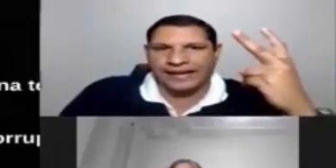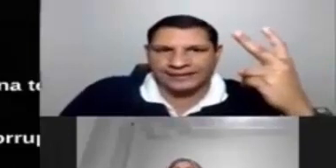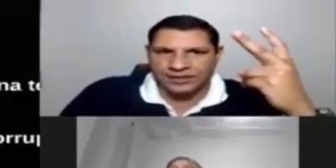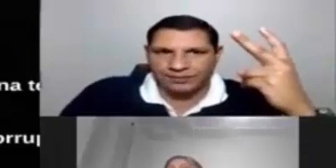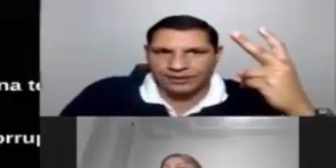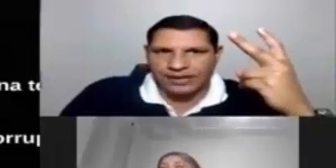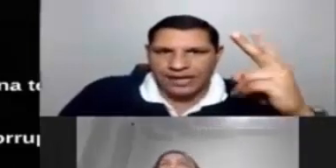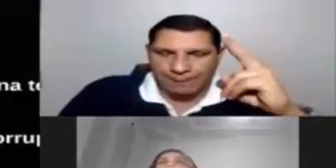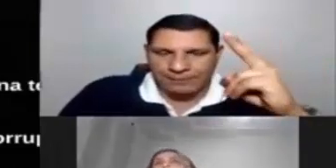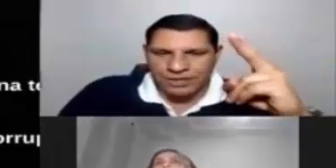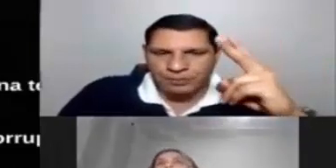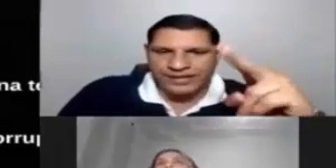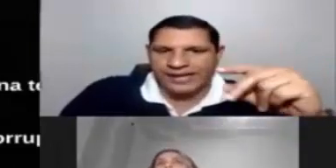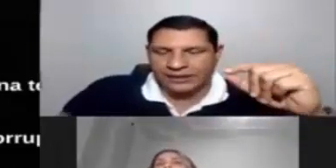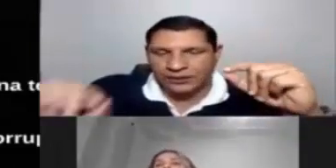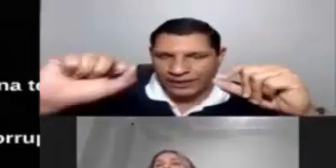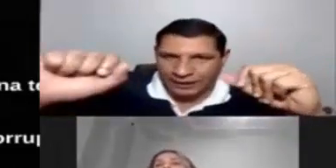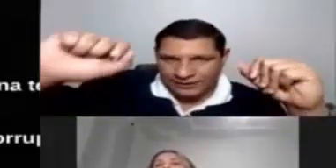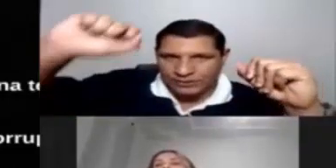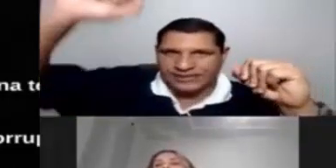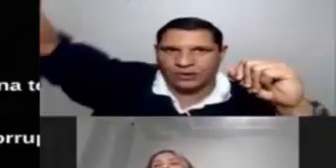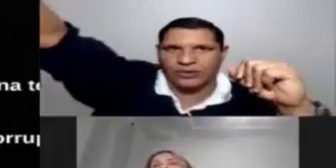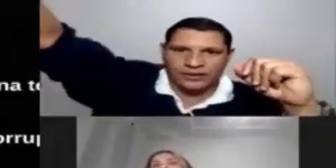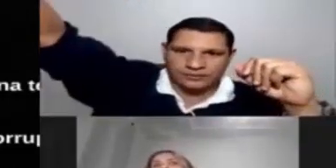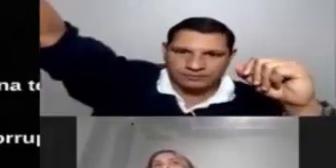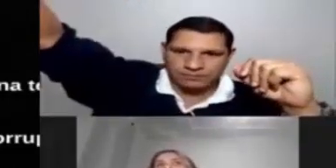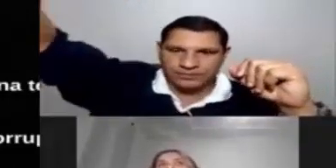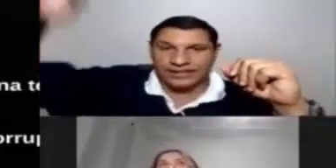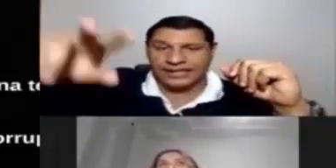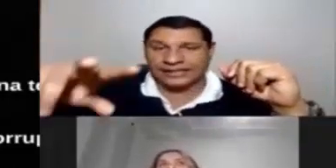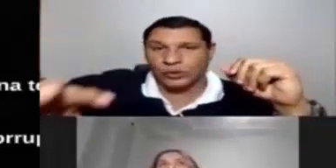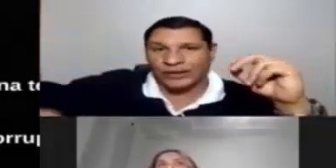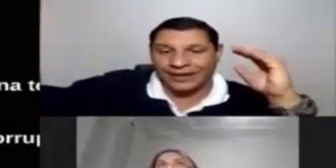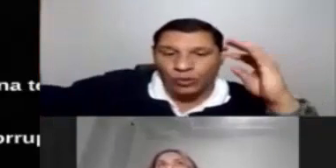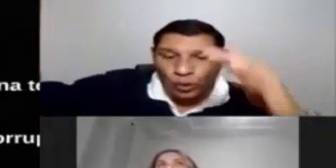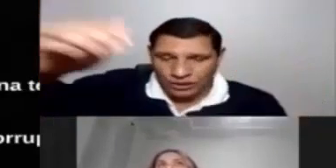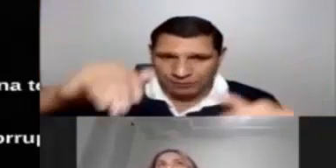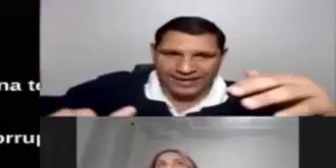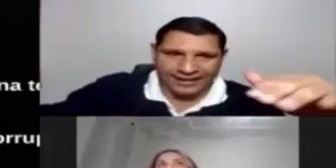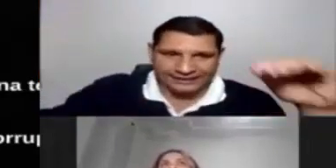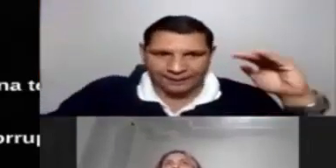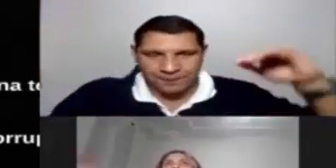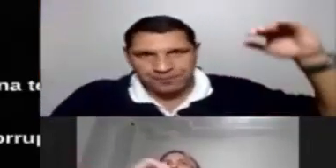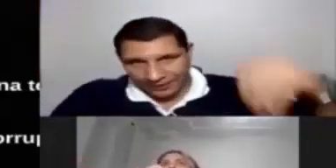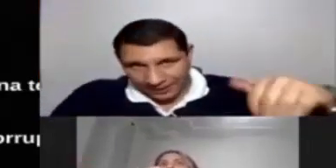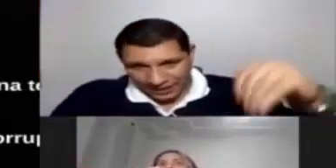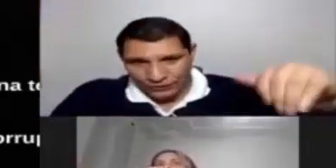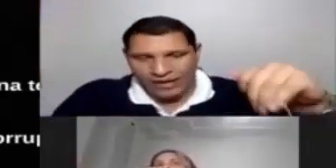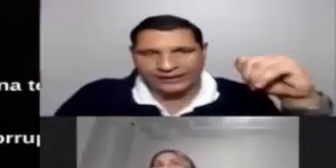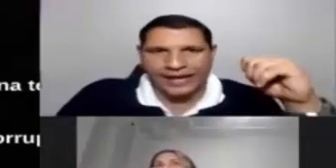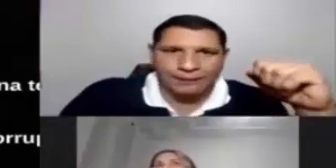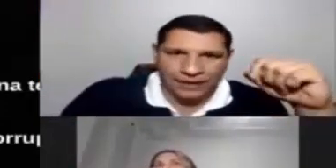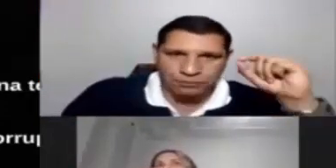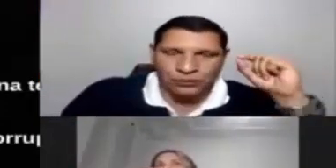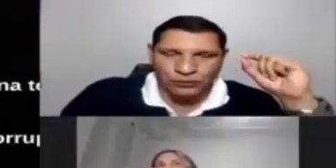experiências a primeira experiência ele foi até o terceiro céu e na sua segunda experiência ele